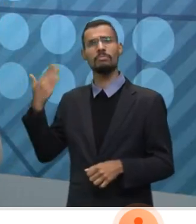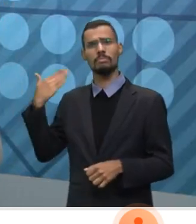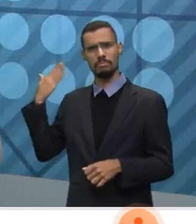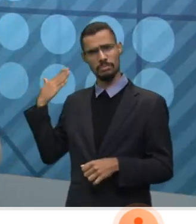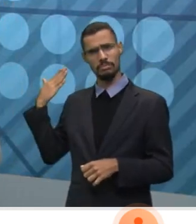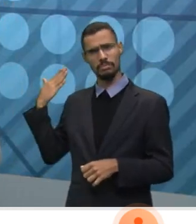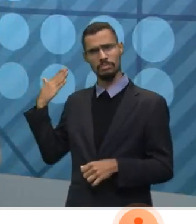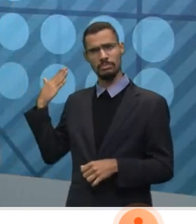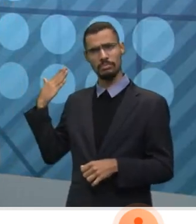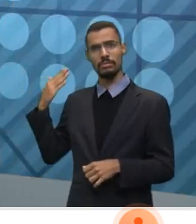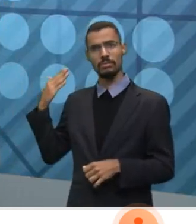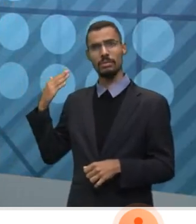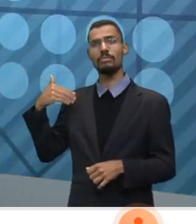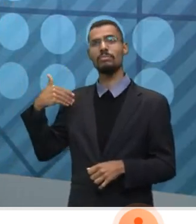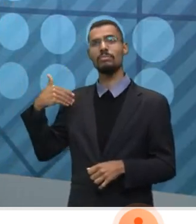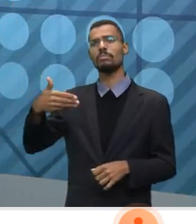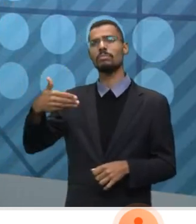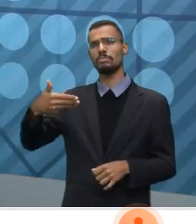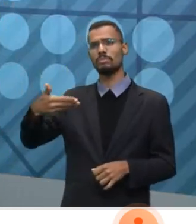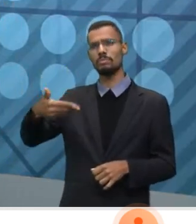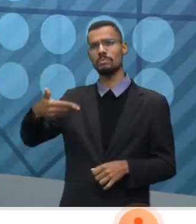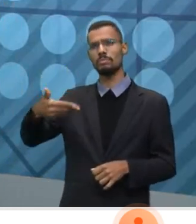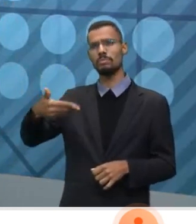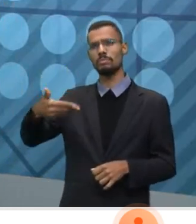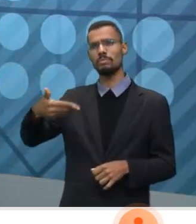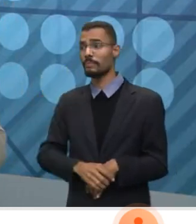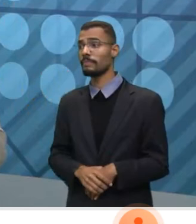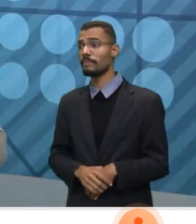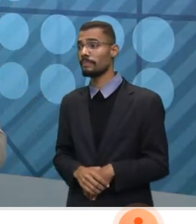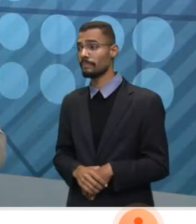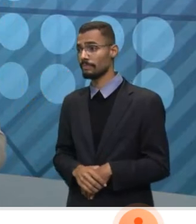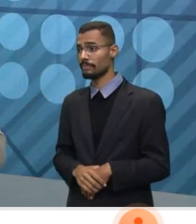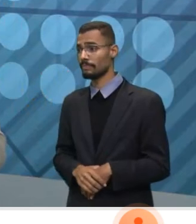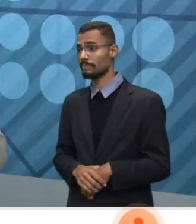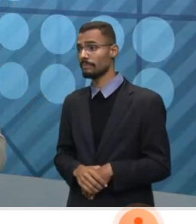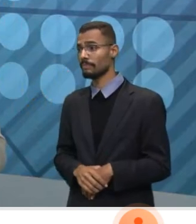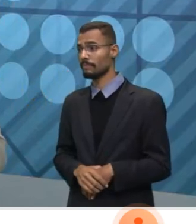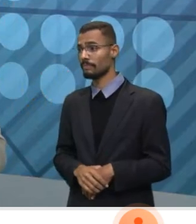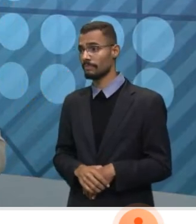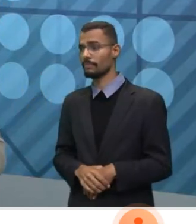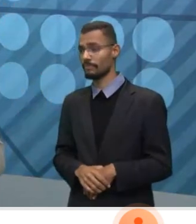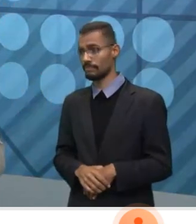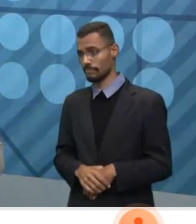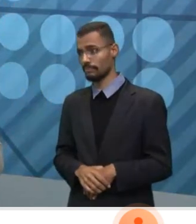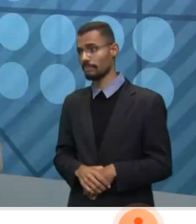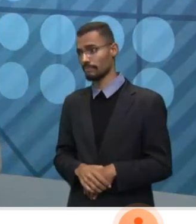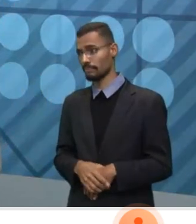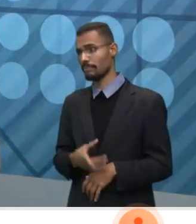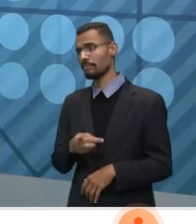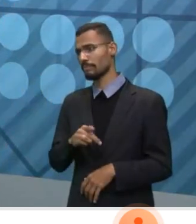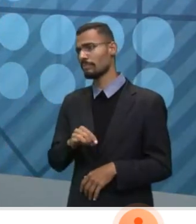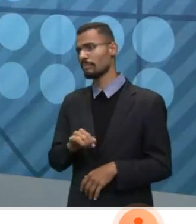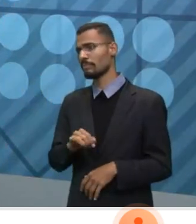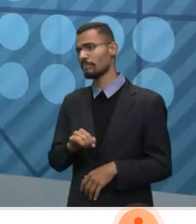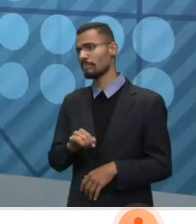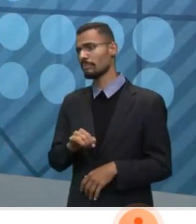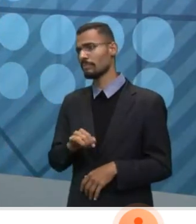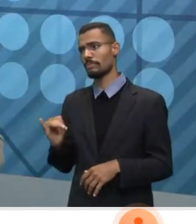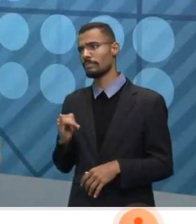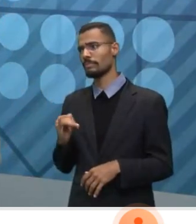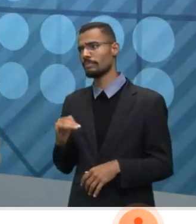Quando, ou quando. E o dia, essa soletração de dia também, a gente marca.